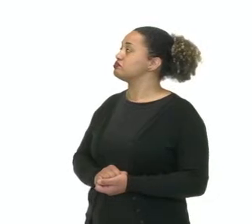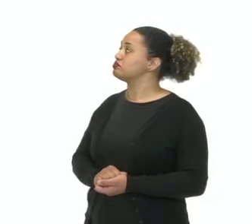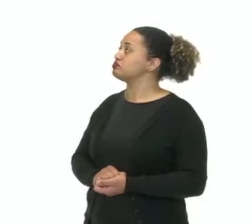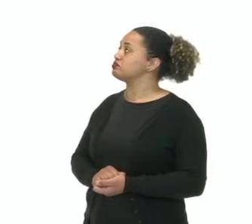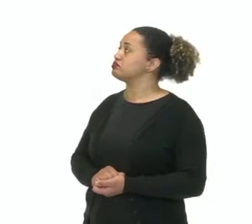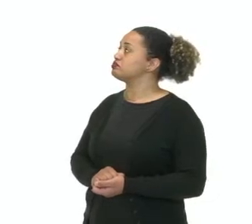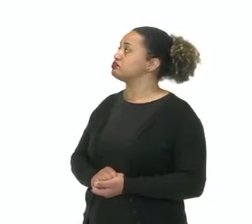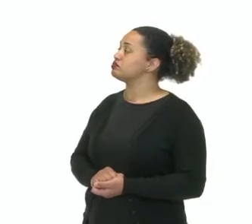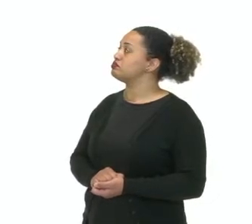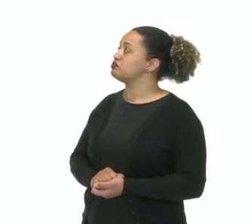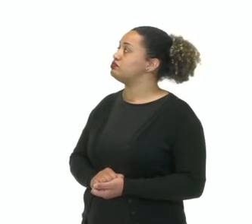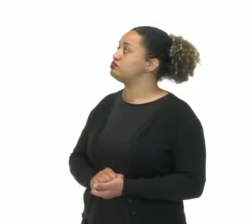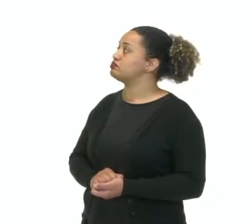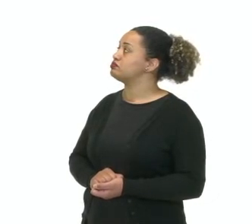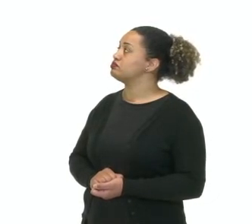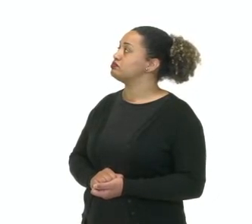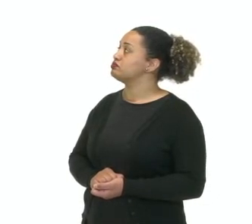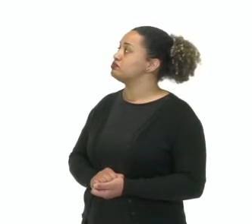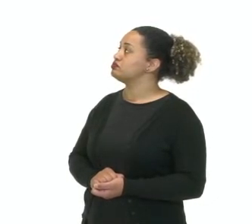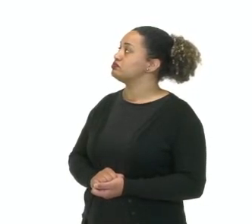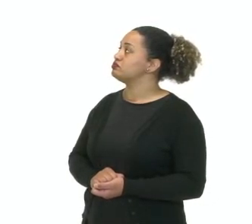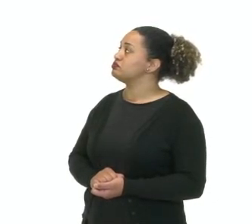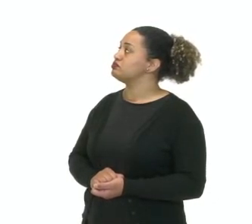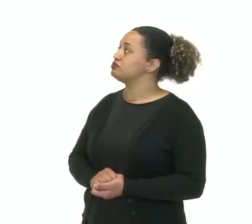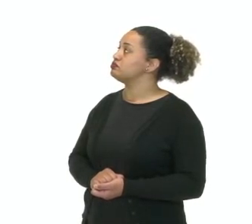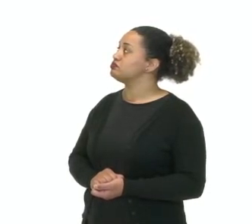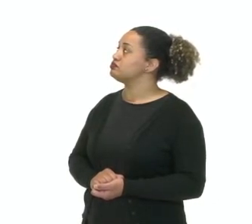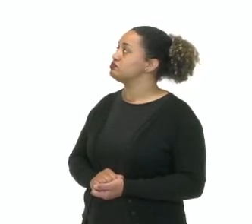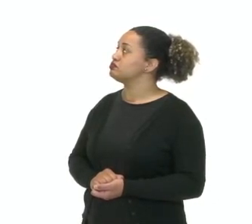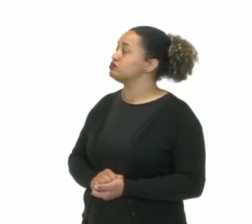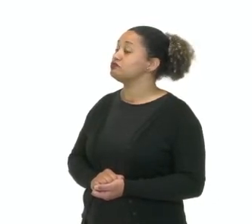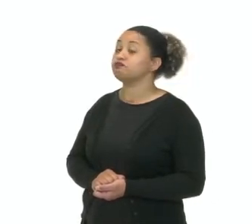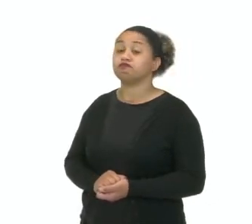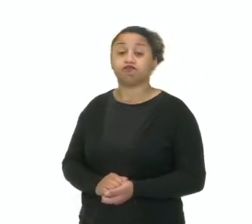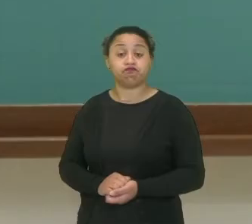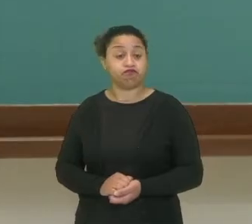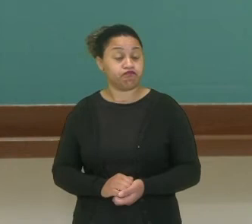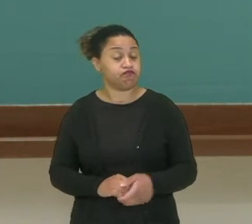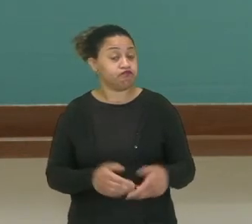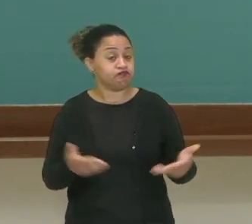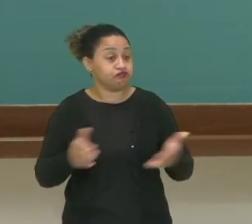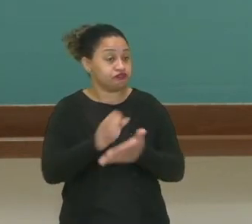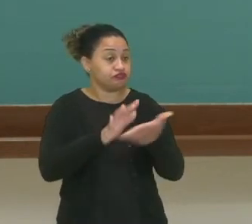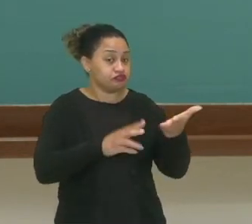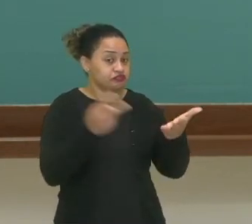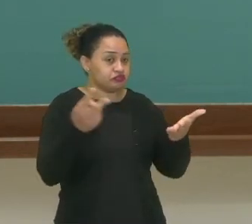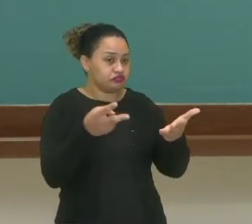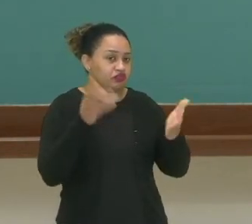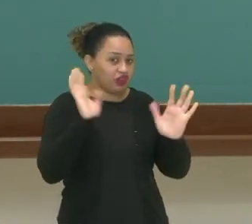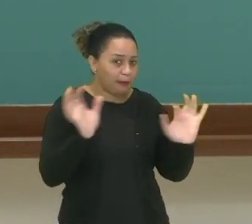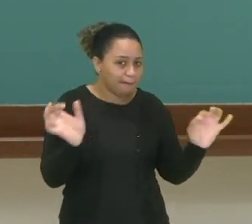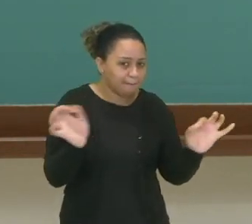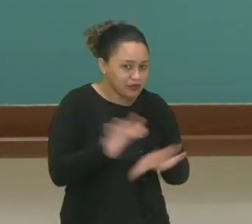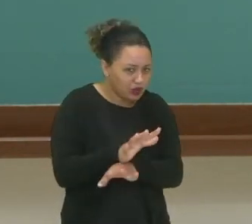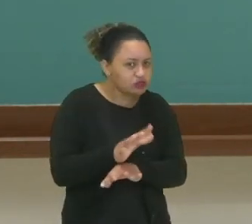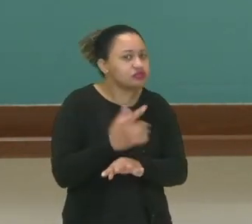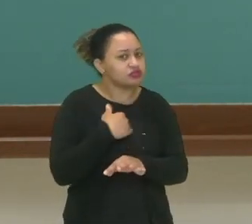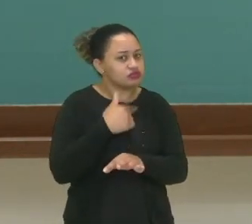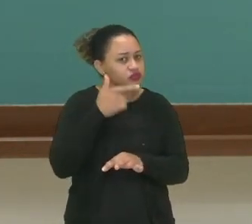econômica provocada pela Covid-19. Atividade 2. Vem cá, você está preparado para a atividade